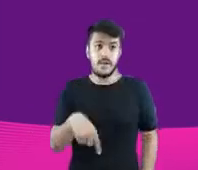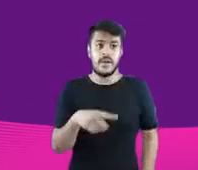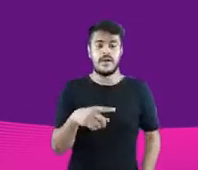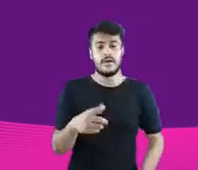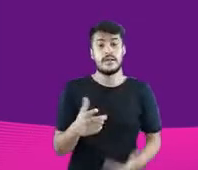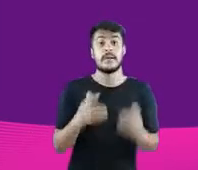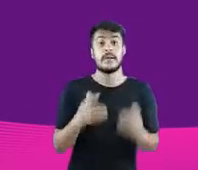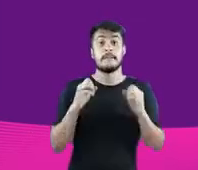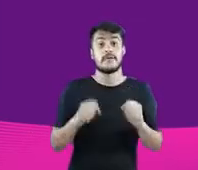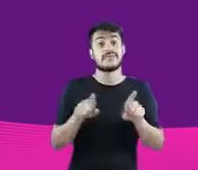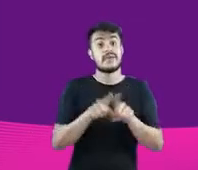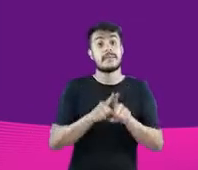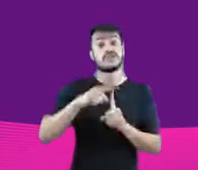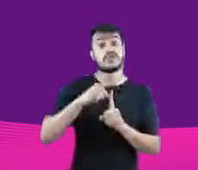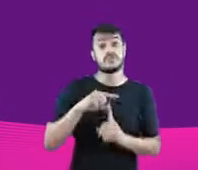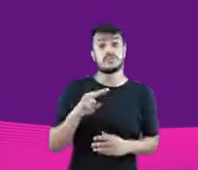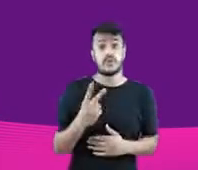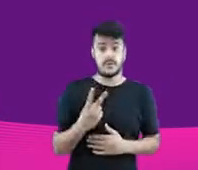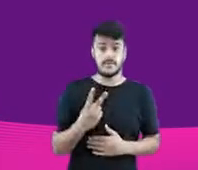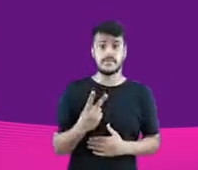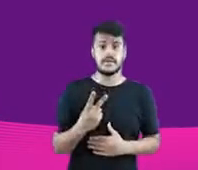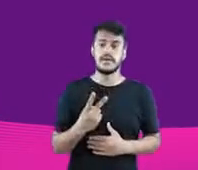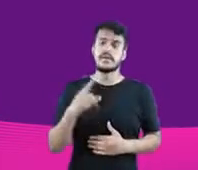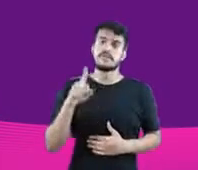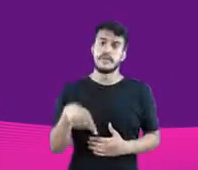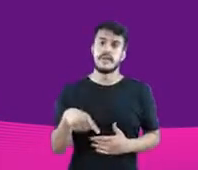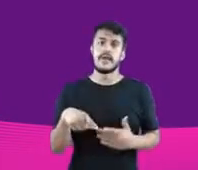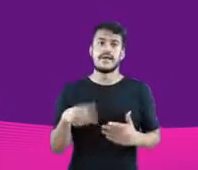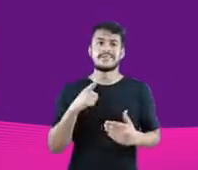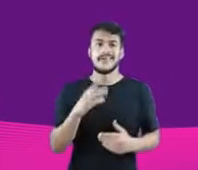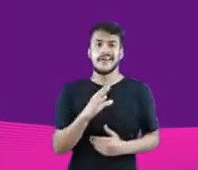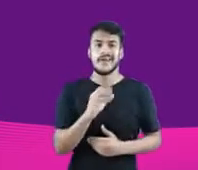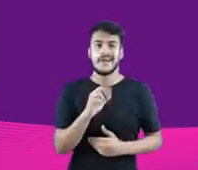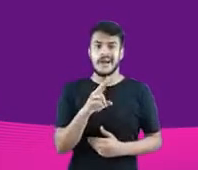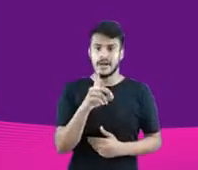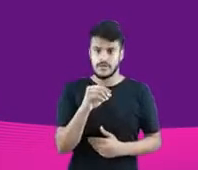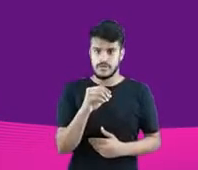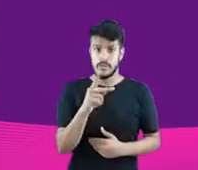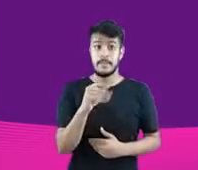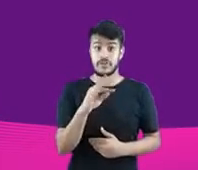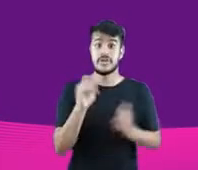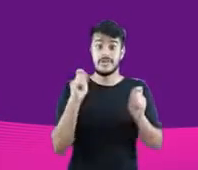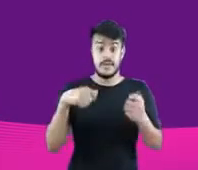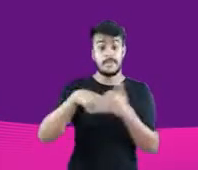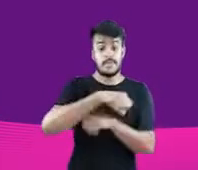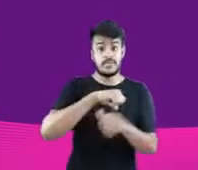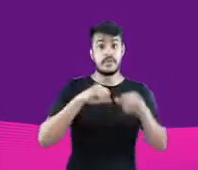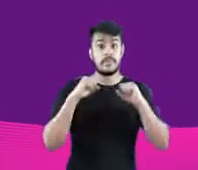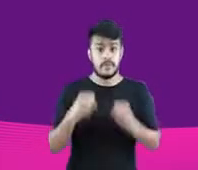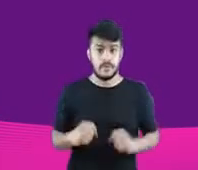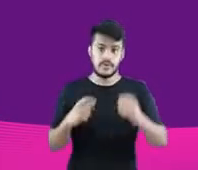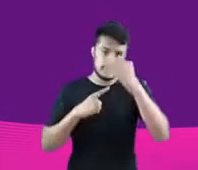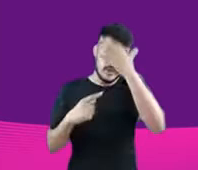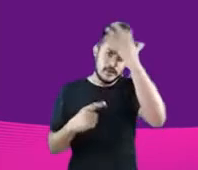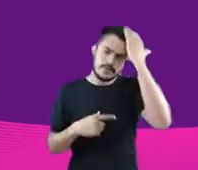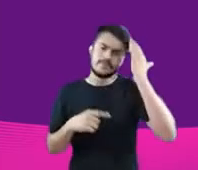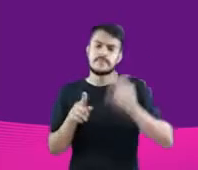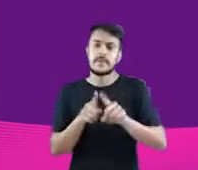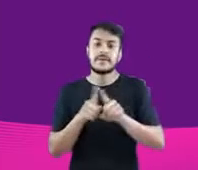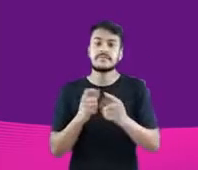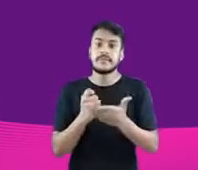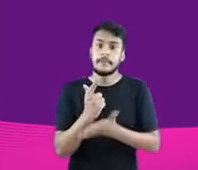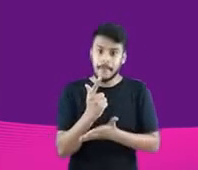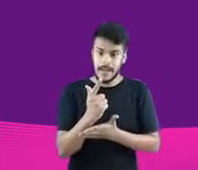como uma cardiopatia já reversível, né, que quando você para a droga, você